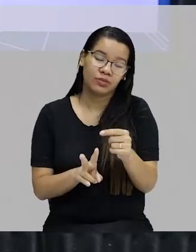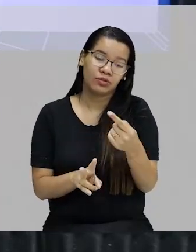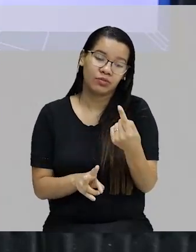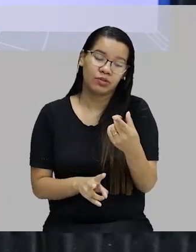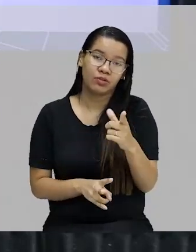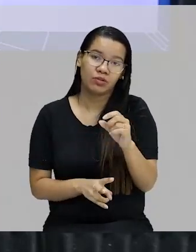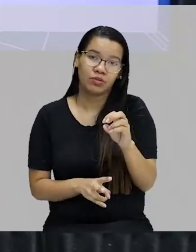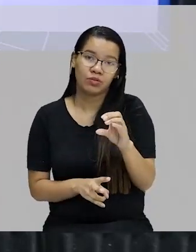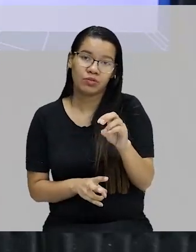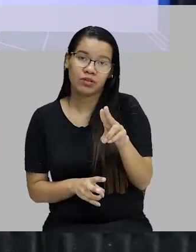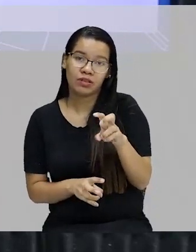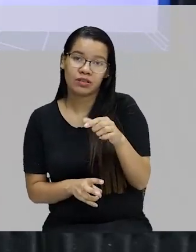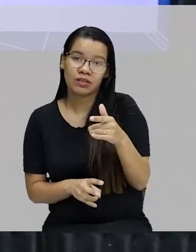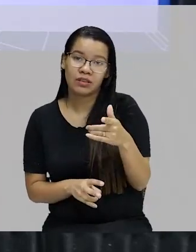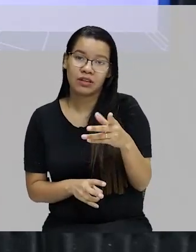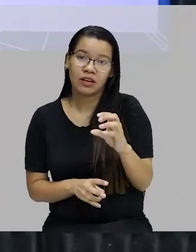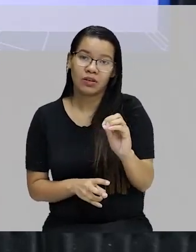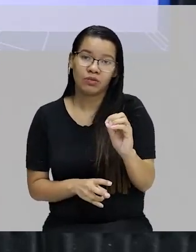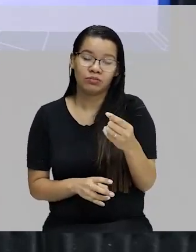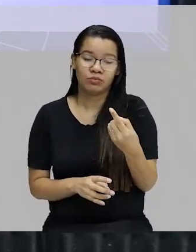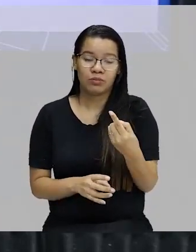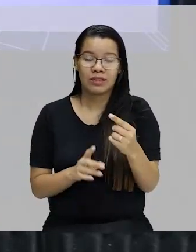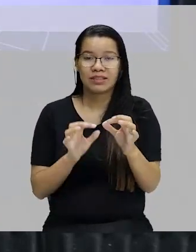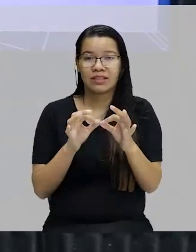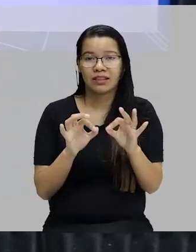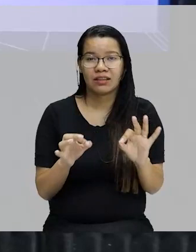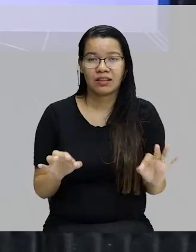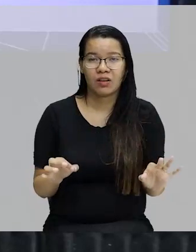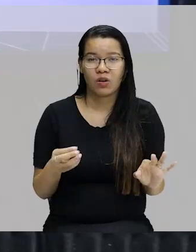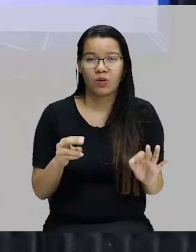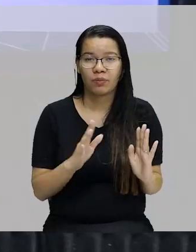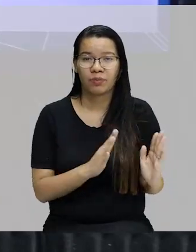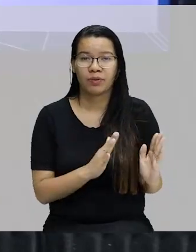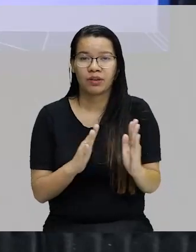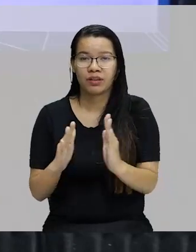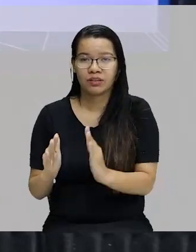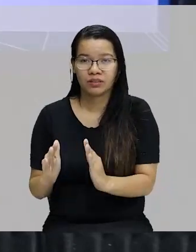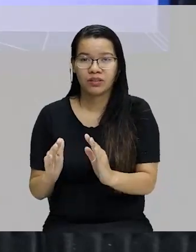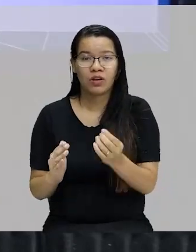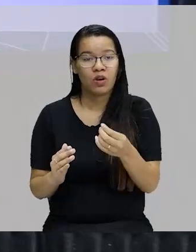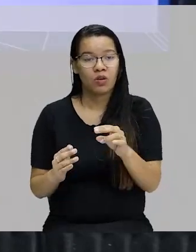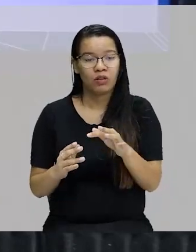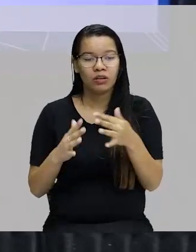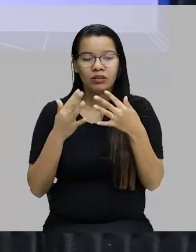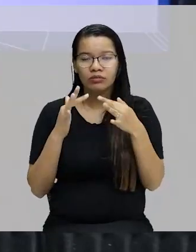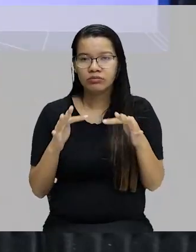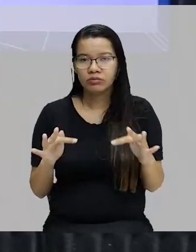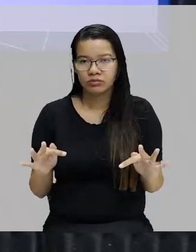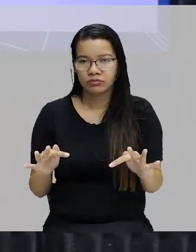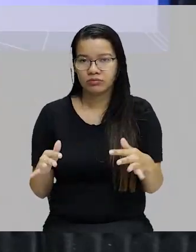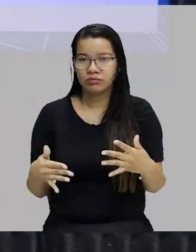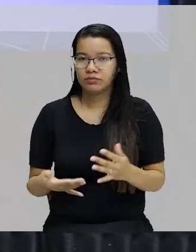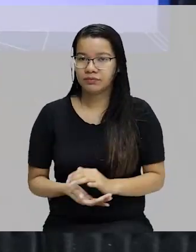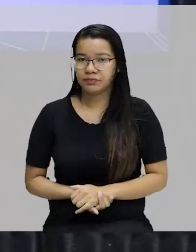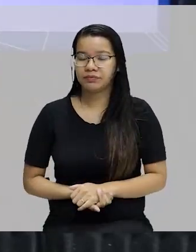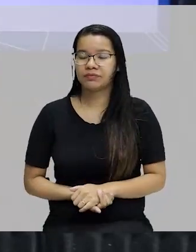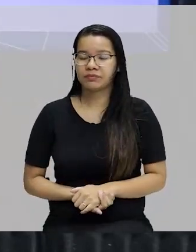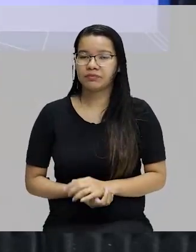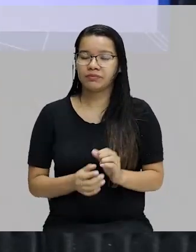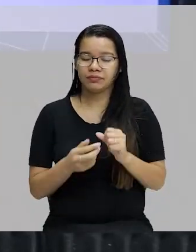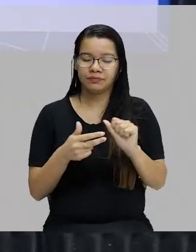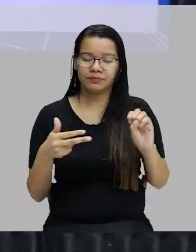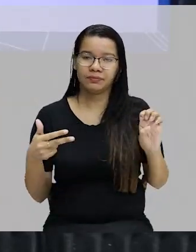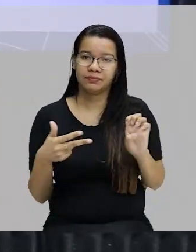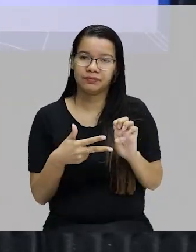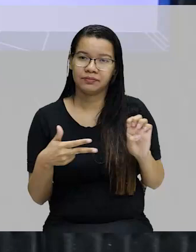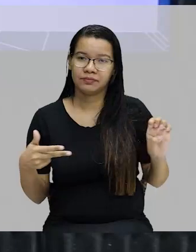locução, uma sentença ou período e uma sentença ou oração, tá? Então, são elementos, os advérbios,